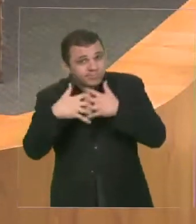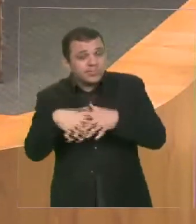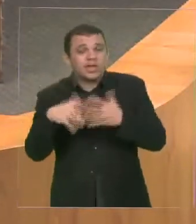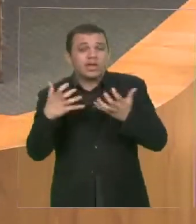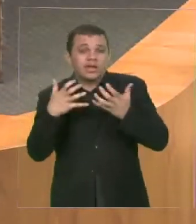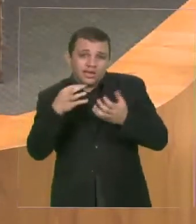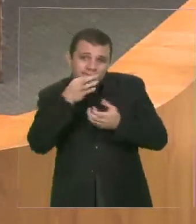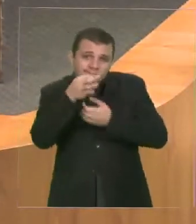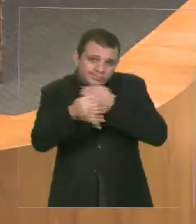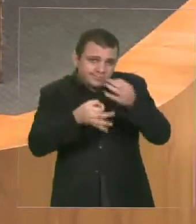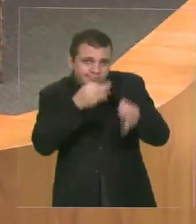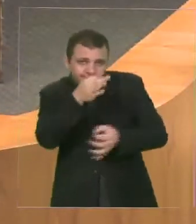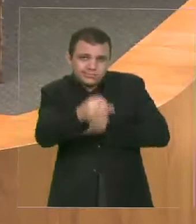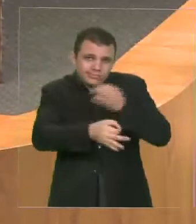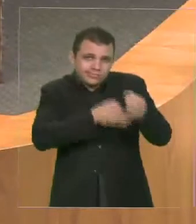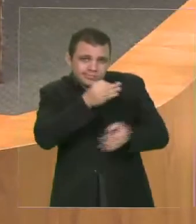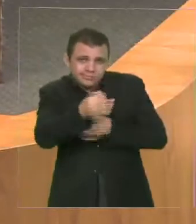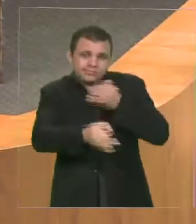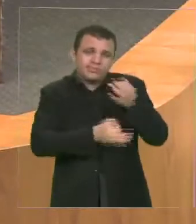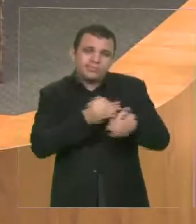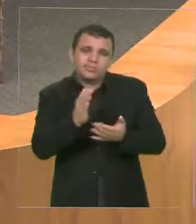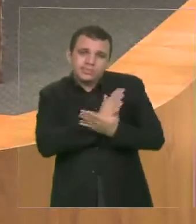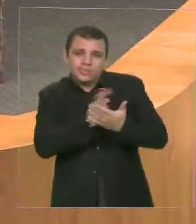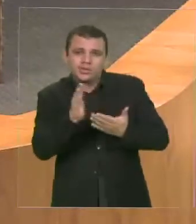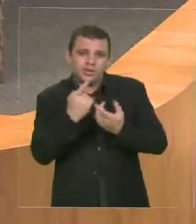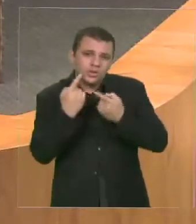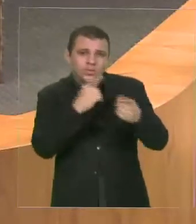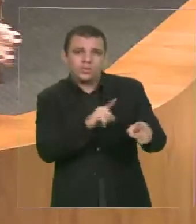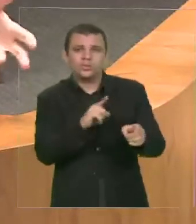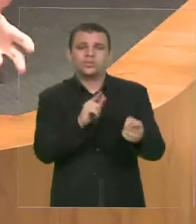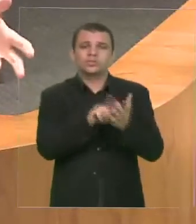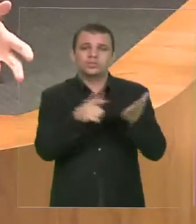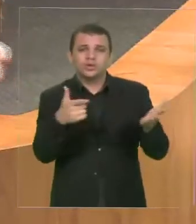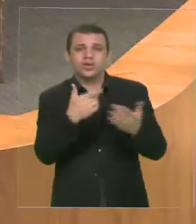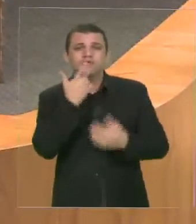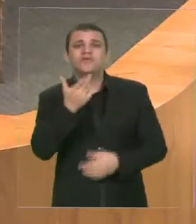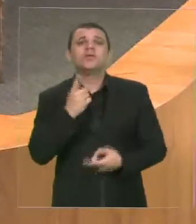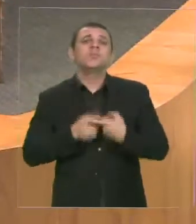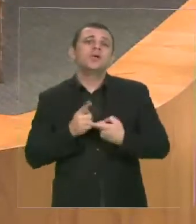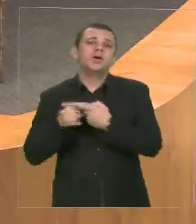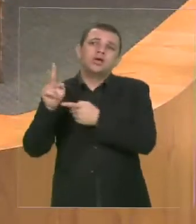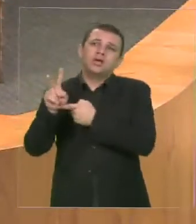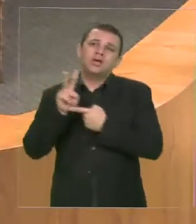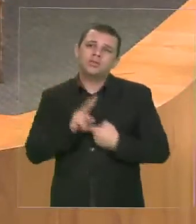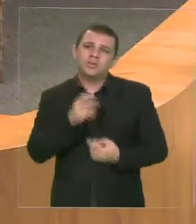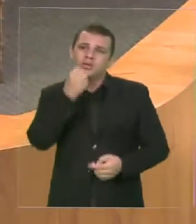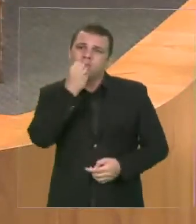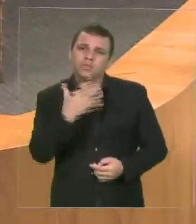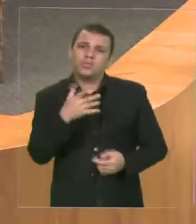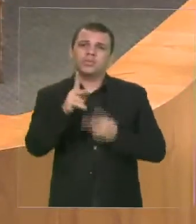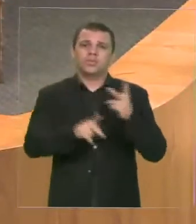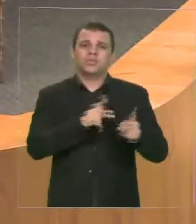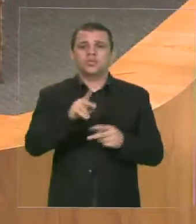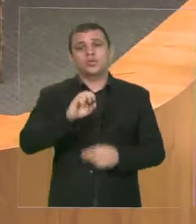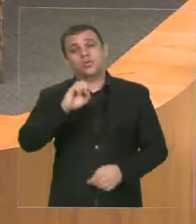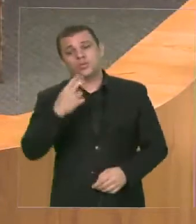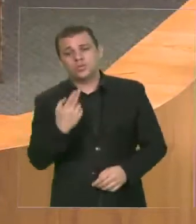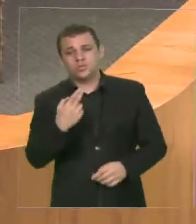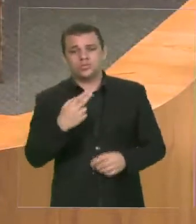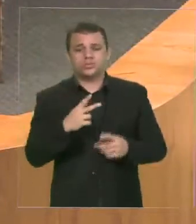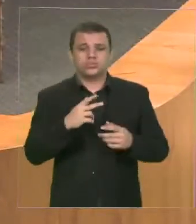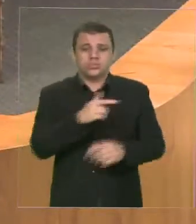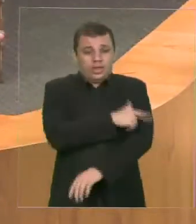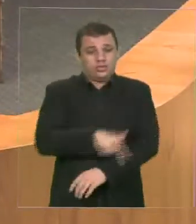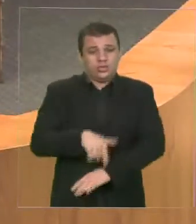forma argumentativa, rebater e dizer por que o empréstimo seria bom para a população, mas de forma mais civilizada, coisa